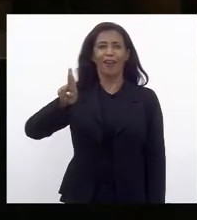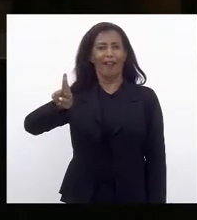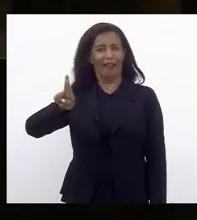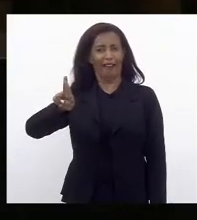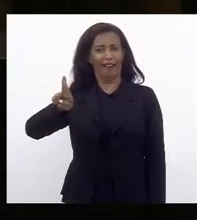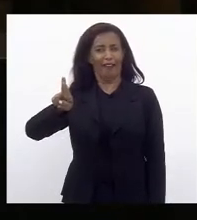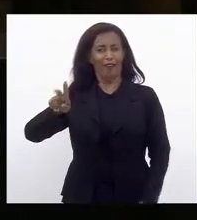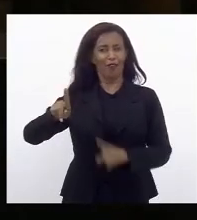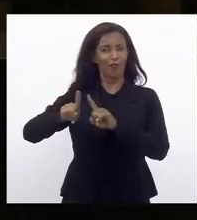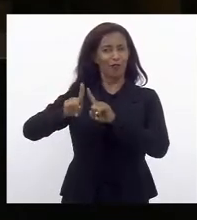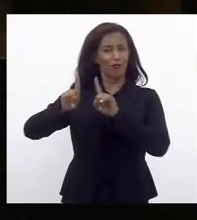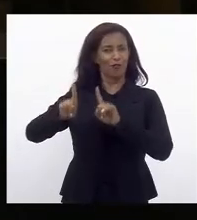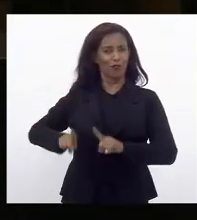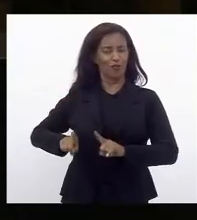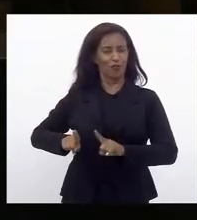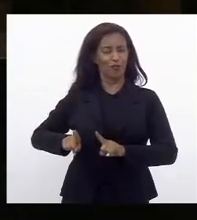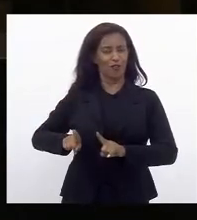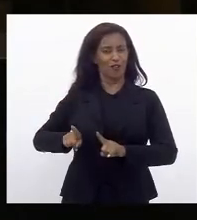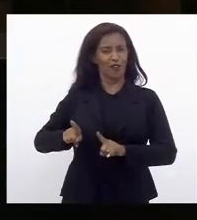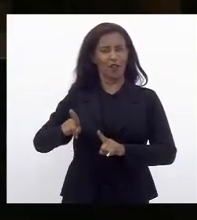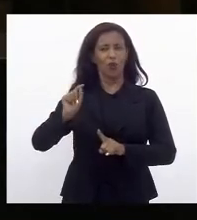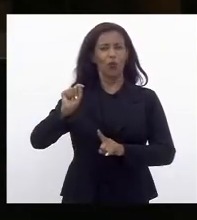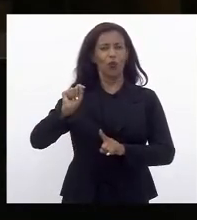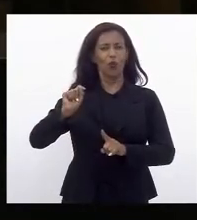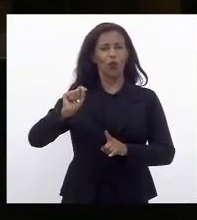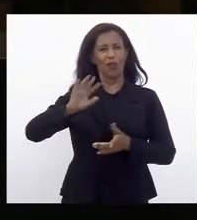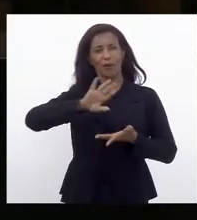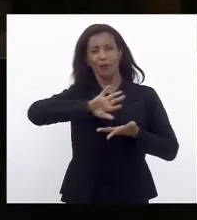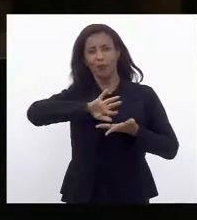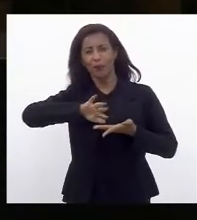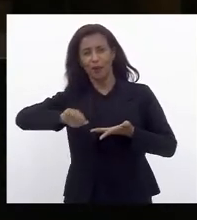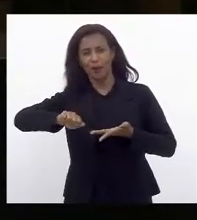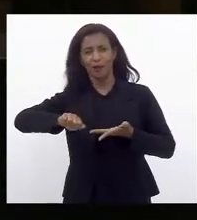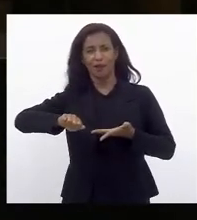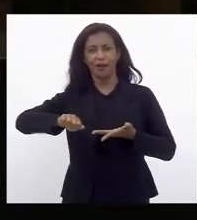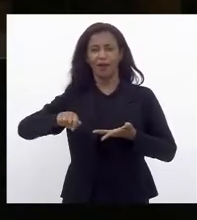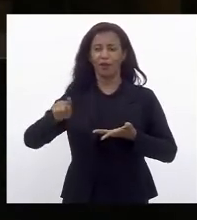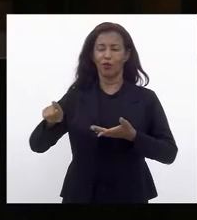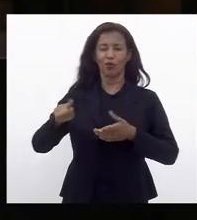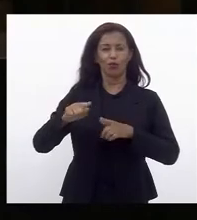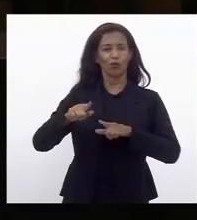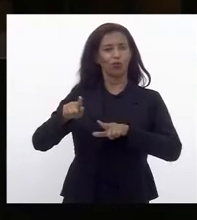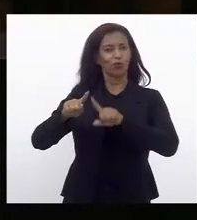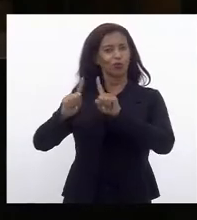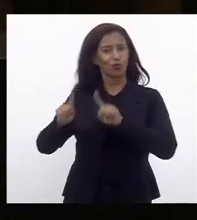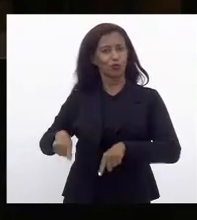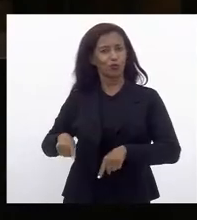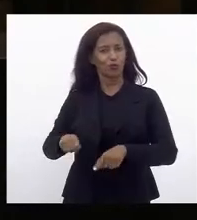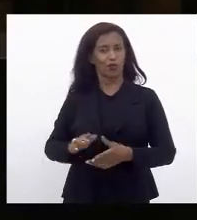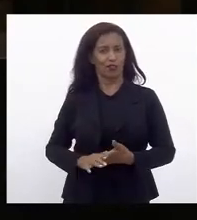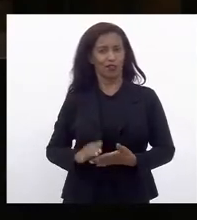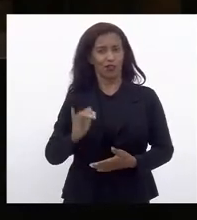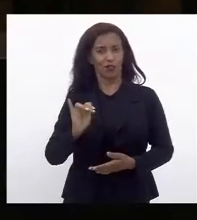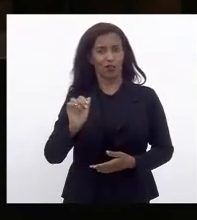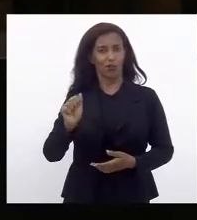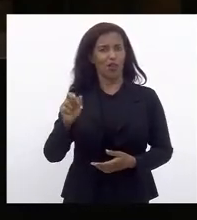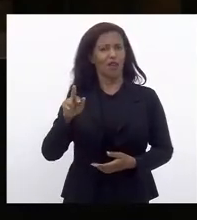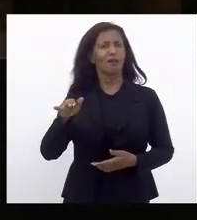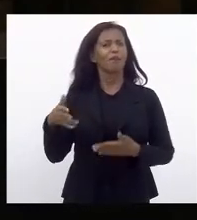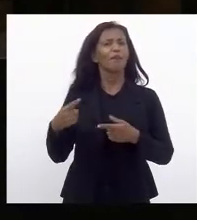público, exatamente passando a mão no IASEG. E passando a mão no IASEG para